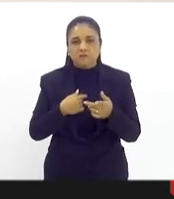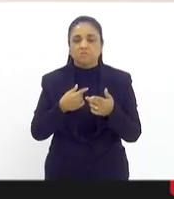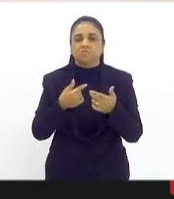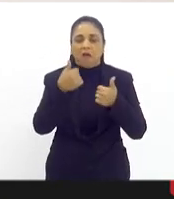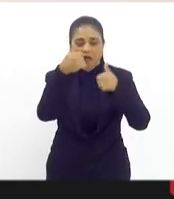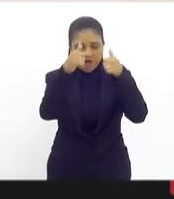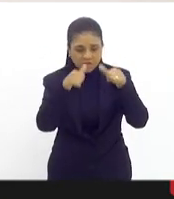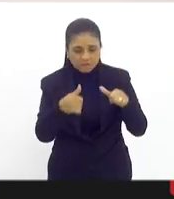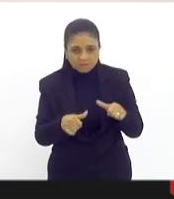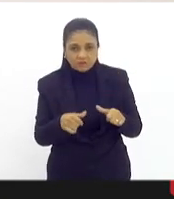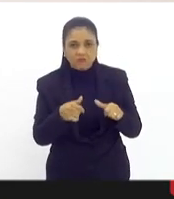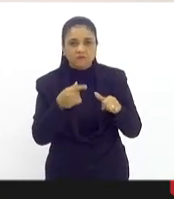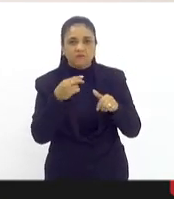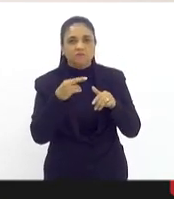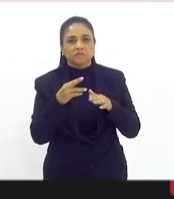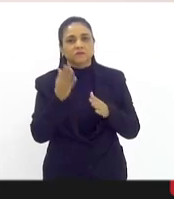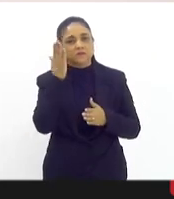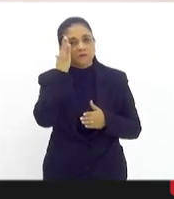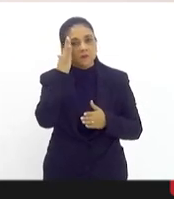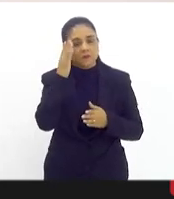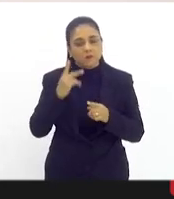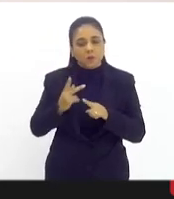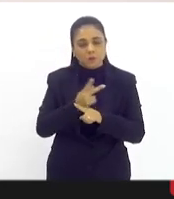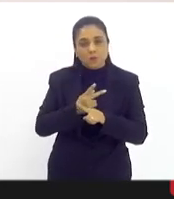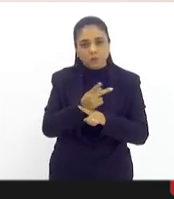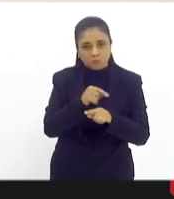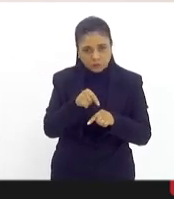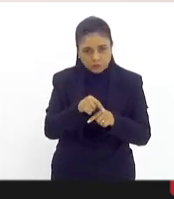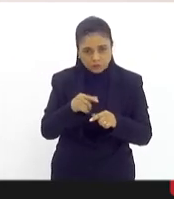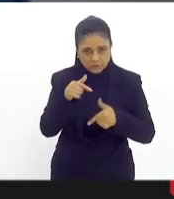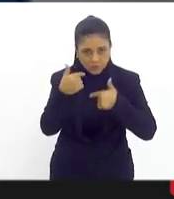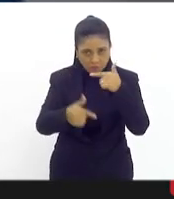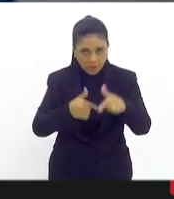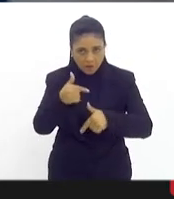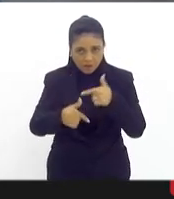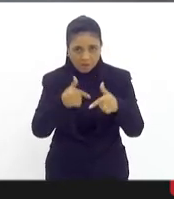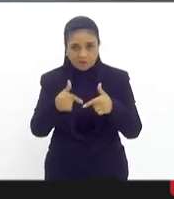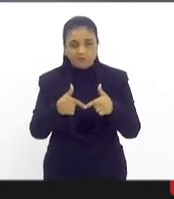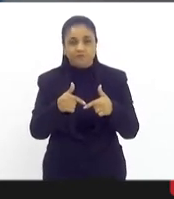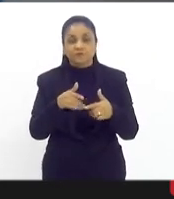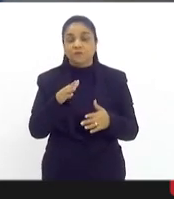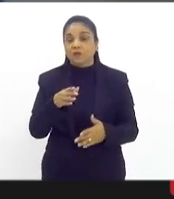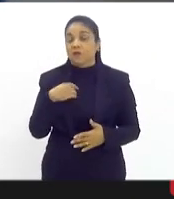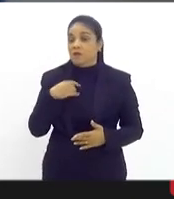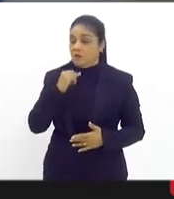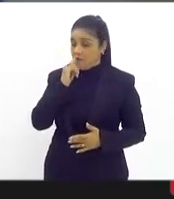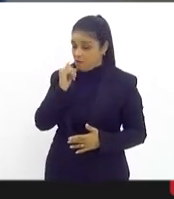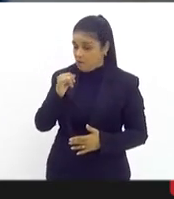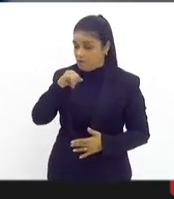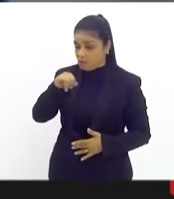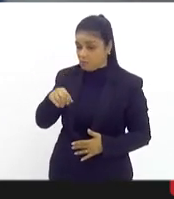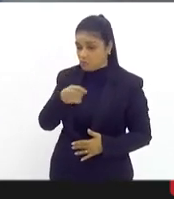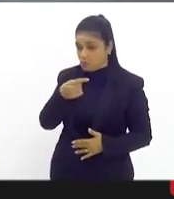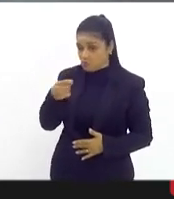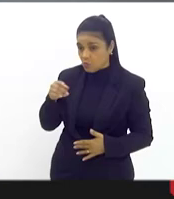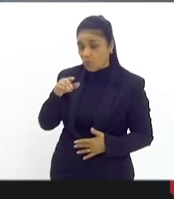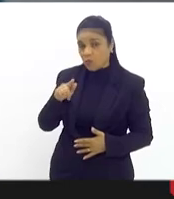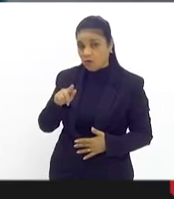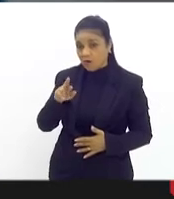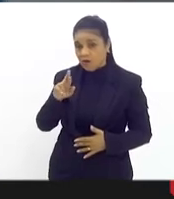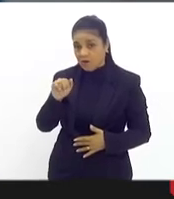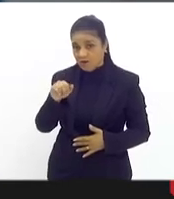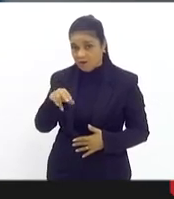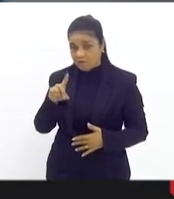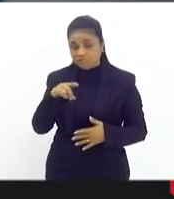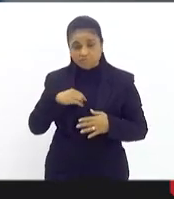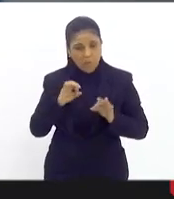avaliação dessa iniciativa de vocês. O João Brandi, deixa eu te dizer, não, sensacional isso, a gente vai pegar